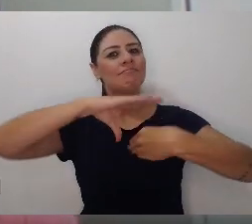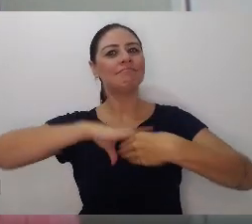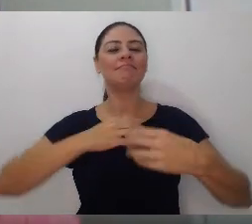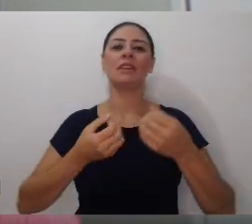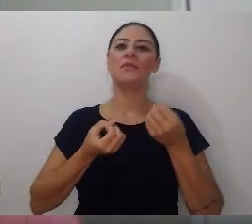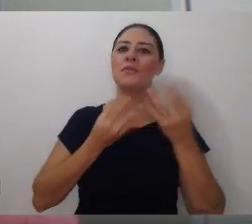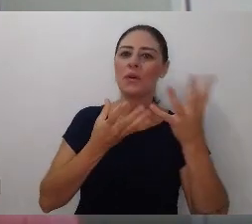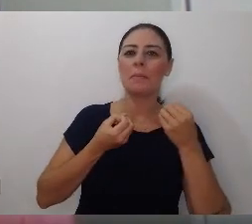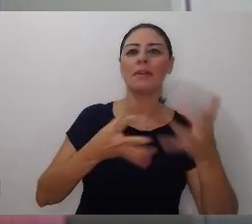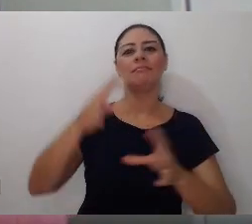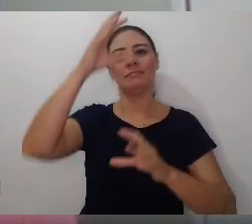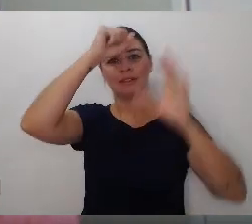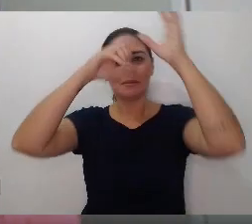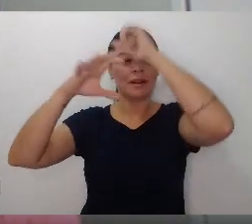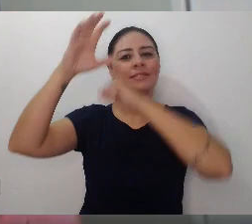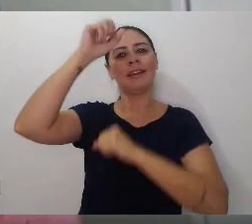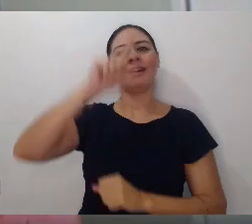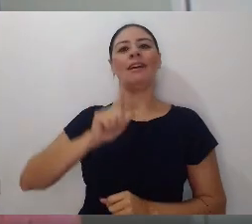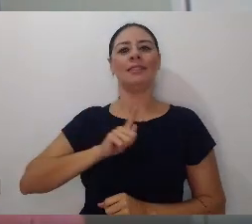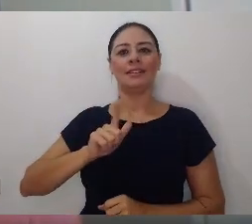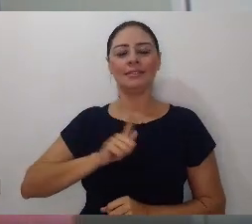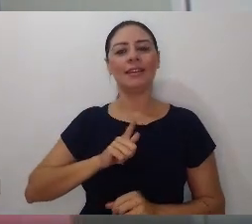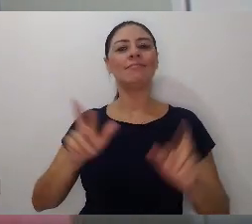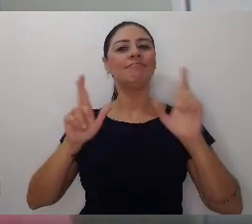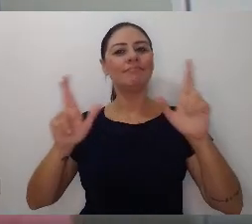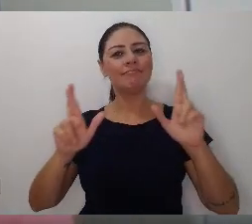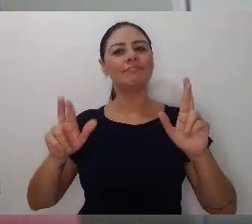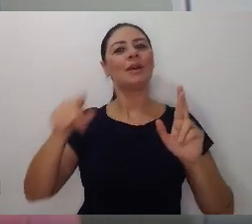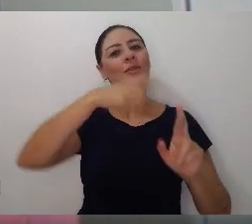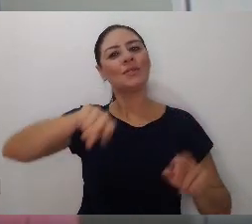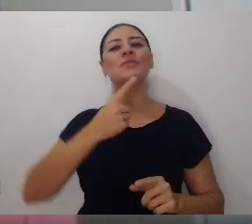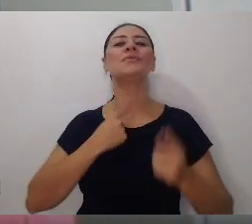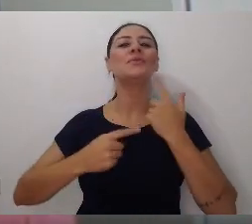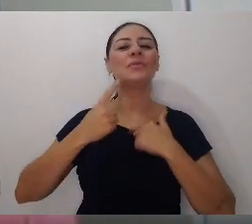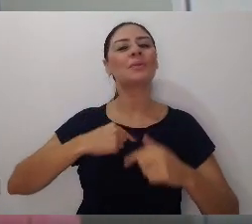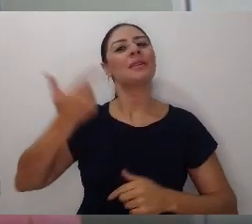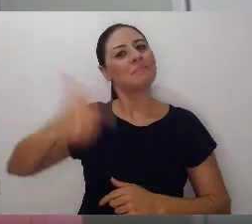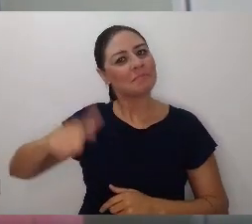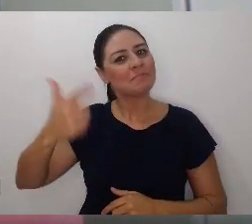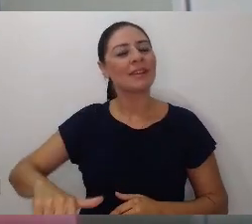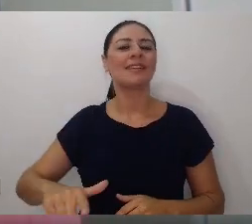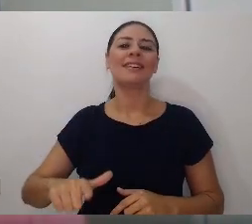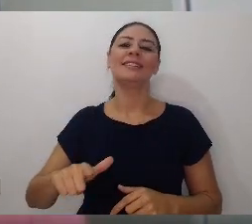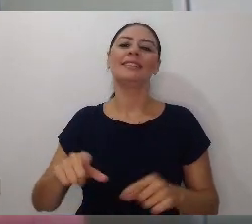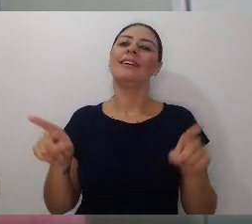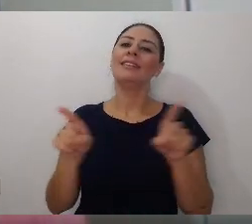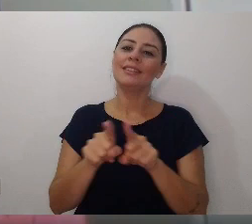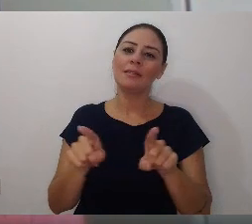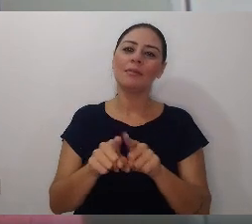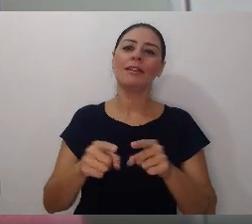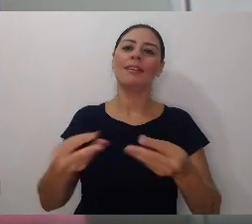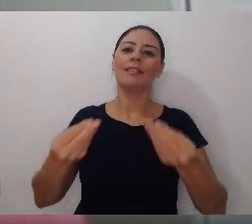várias contribuições, vários aprendizados e esperamos, né, que tenha ficado um gostinho, que fique um gostinho de